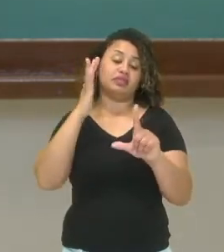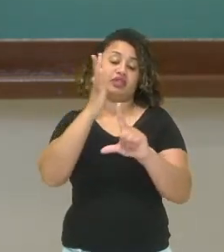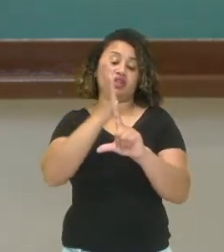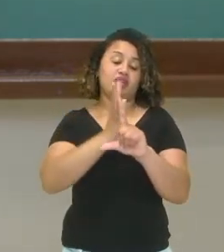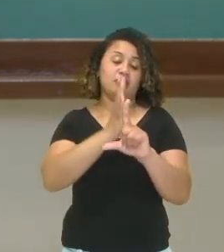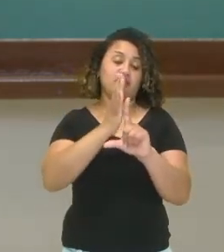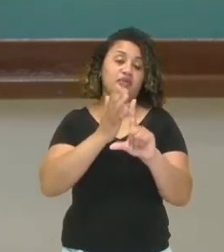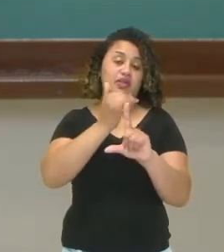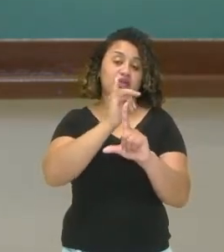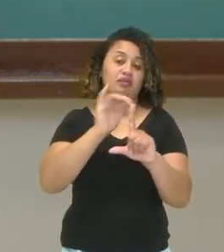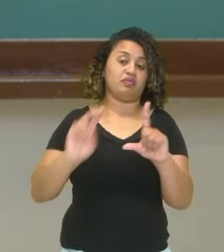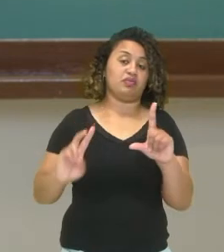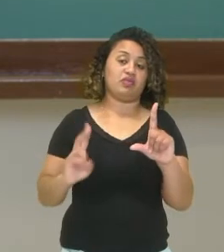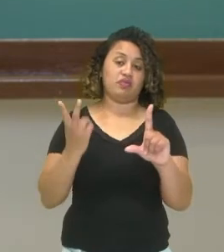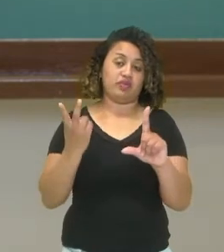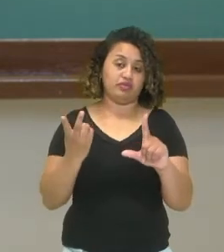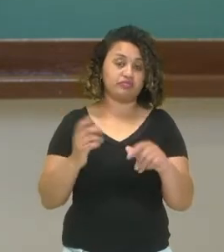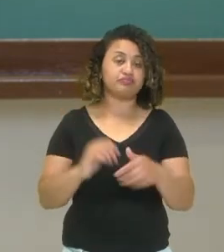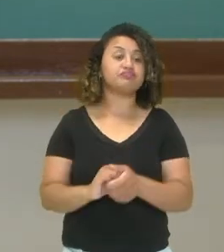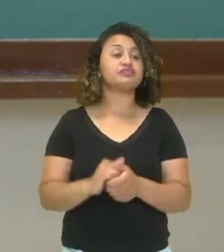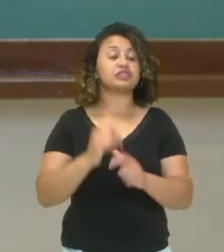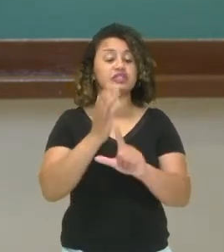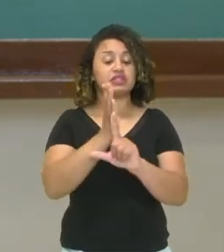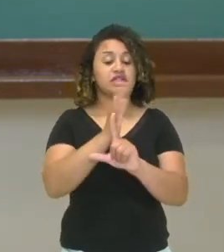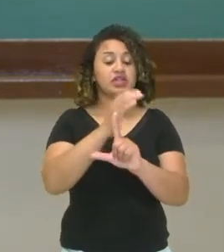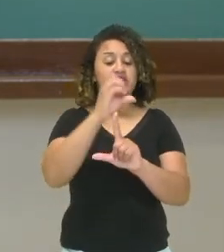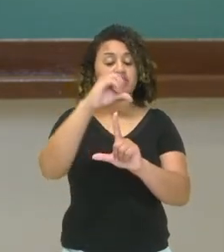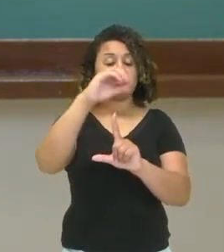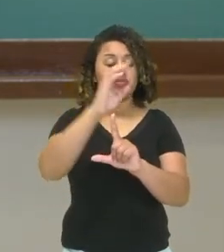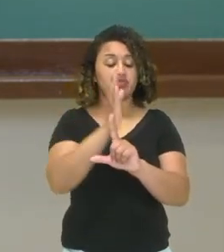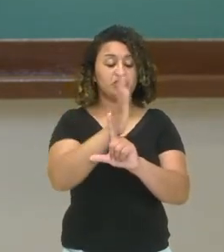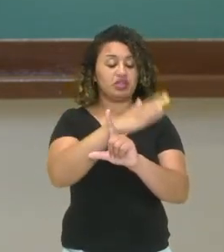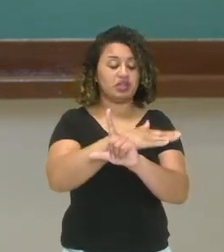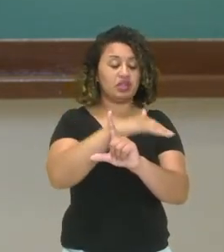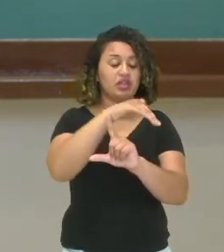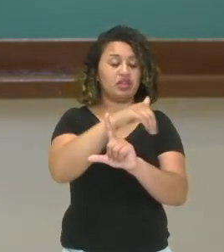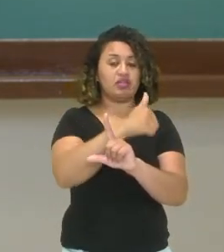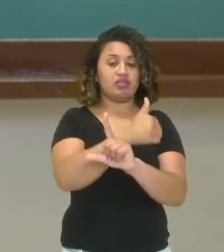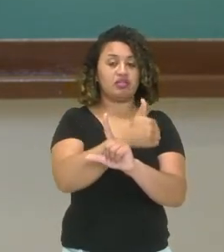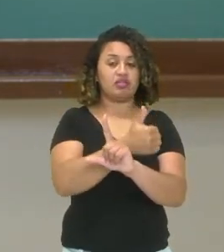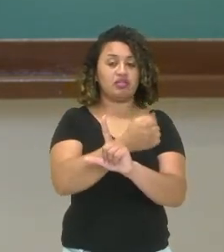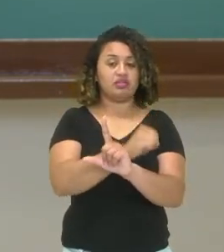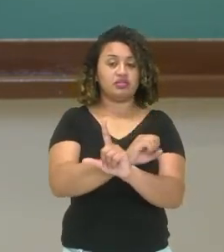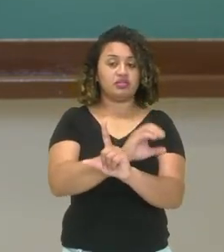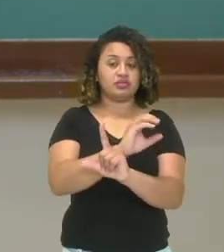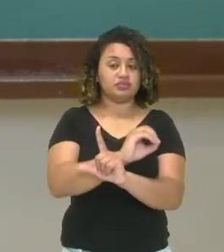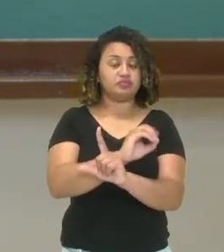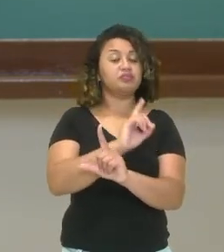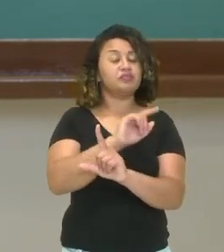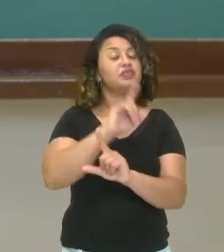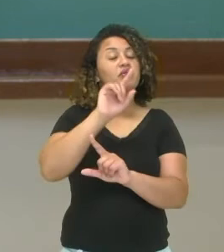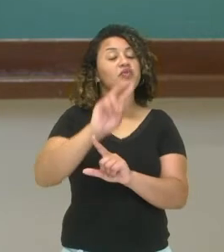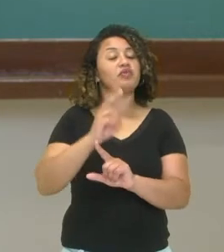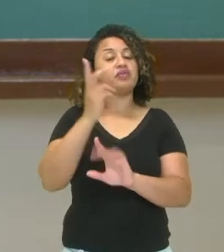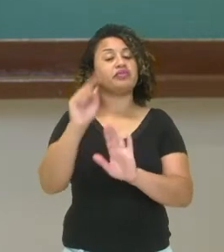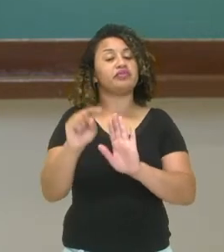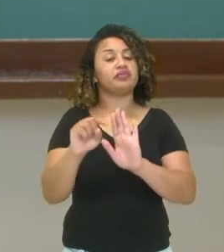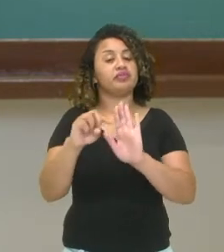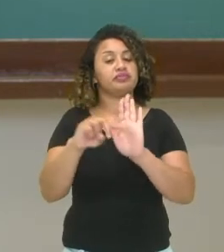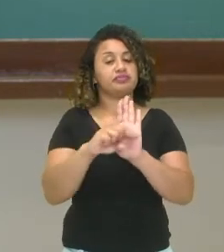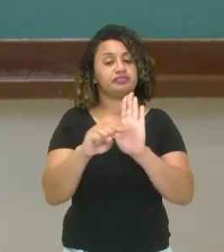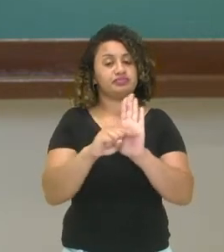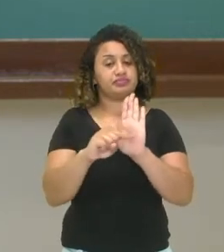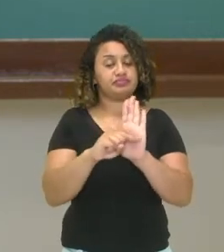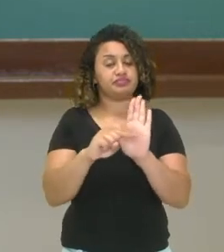da tangente. E se ele estiver entre 90 a 180 graus, o coeficiente angular será negativo. E o